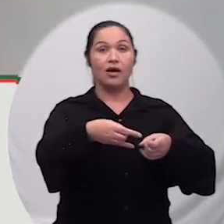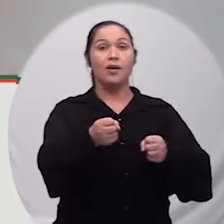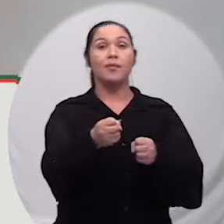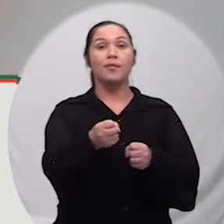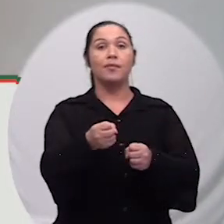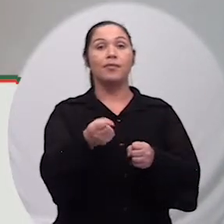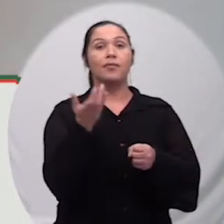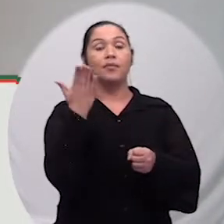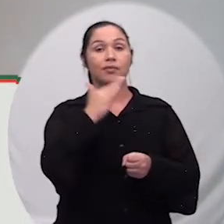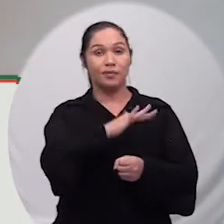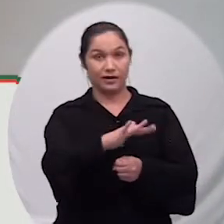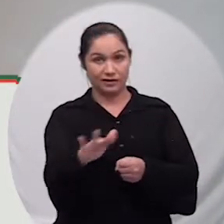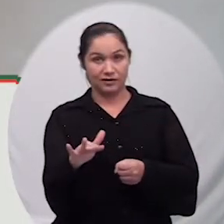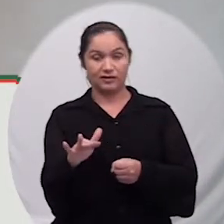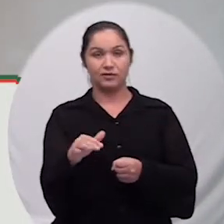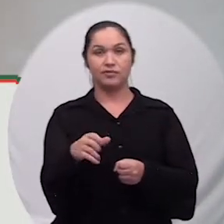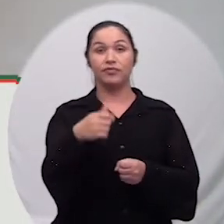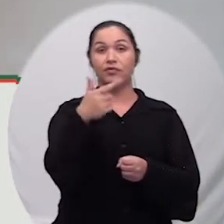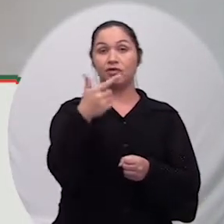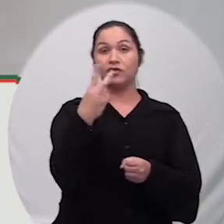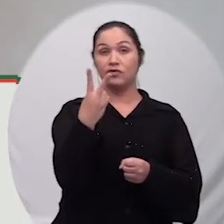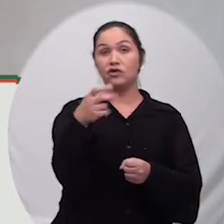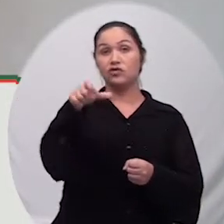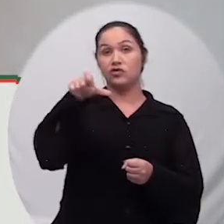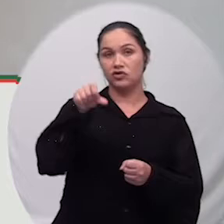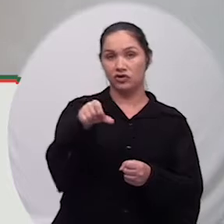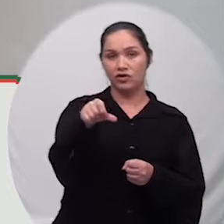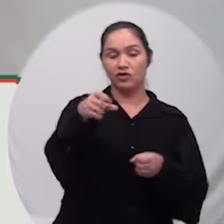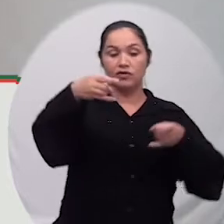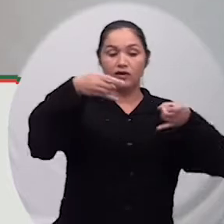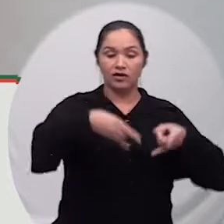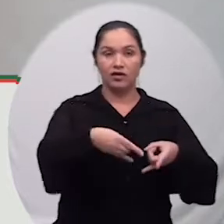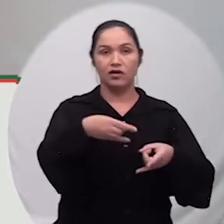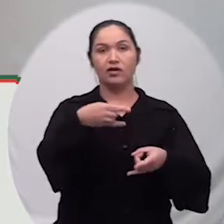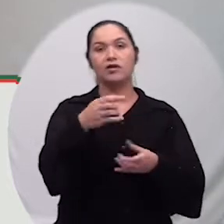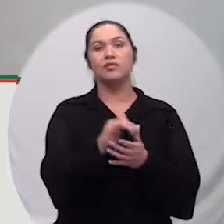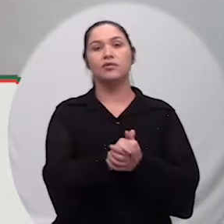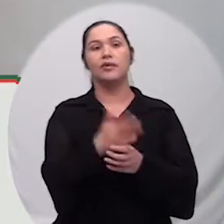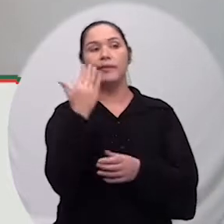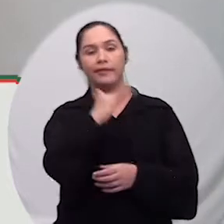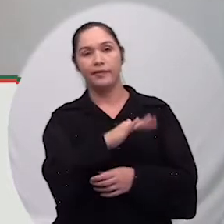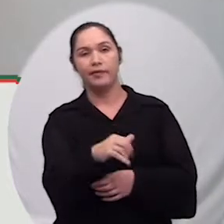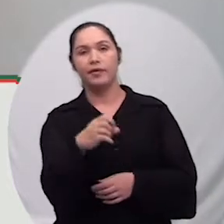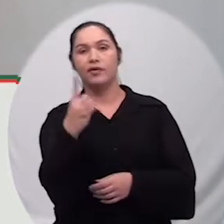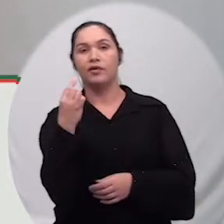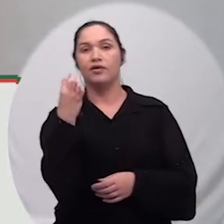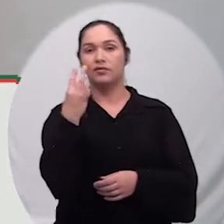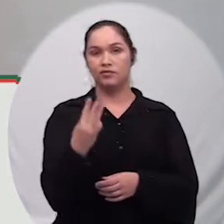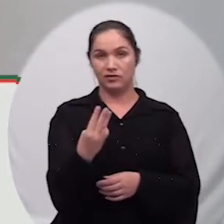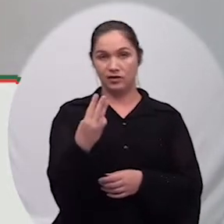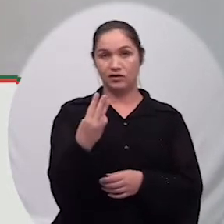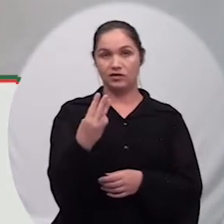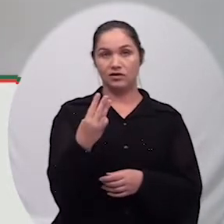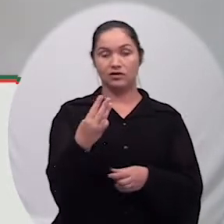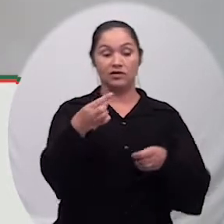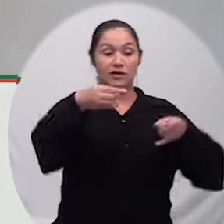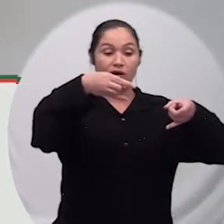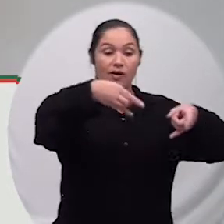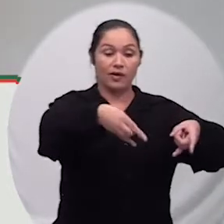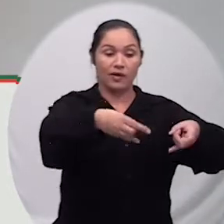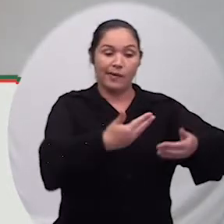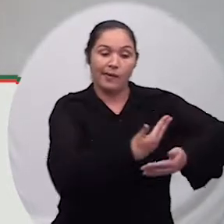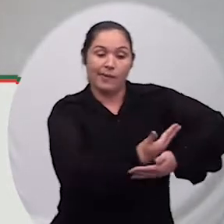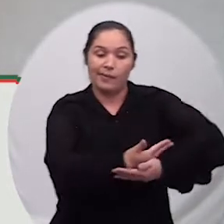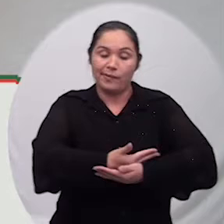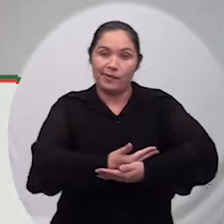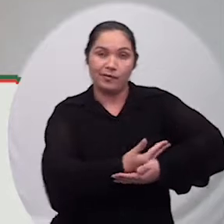cuidados intermediários, 29 leitos de pediatria, 13 leitos para UTI neonatal, para que o bebê possa